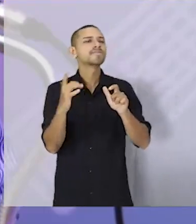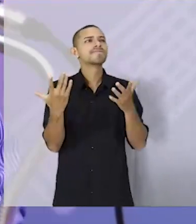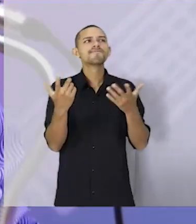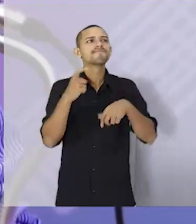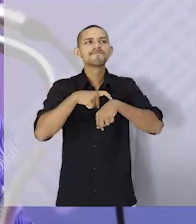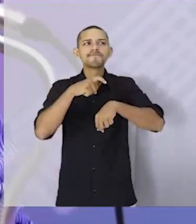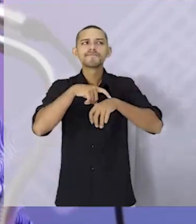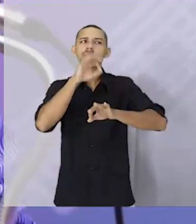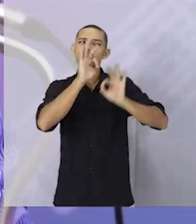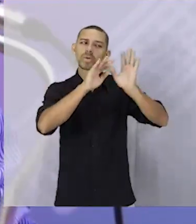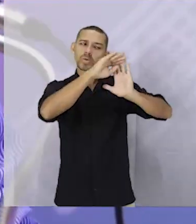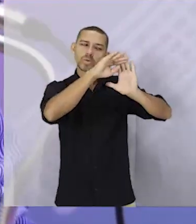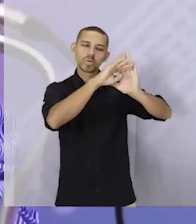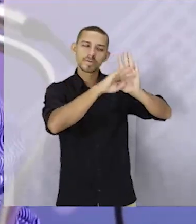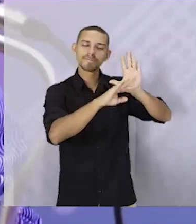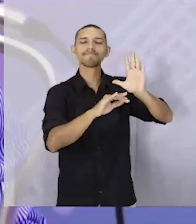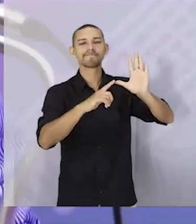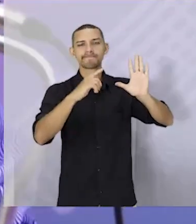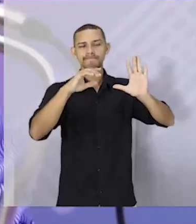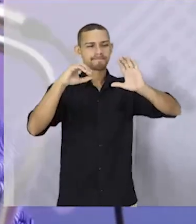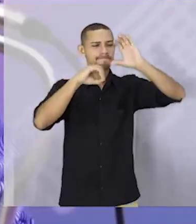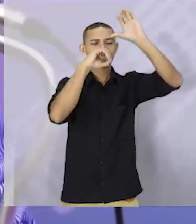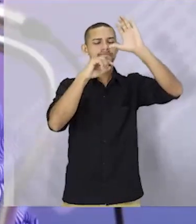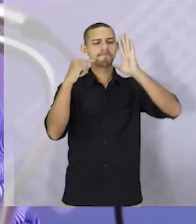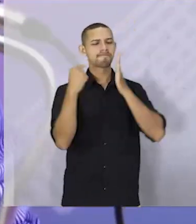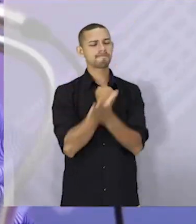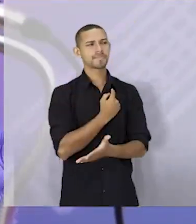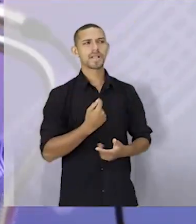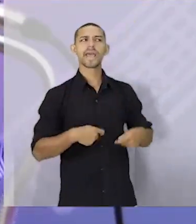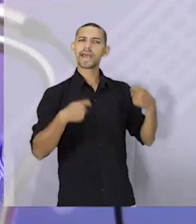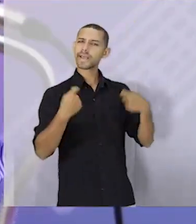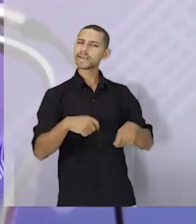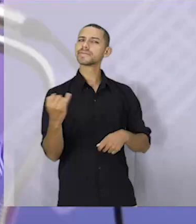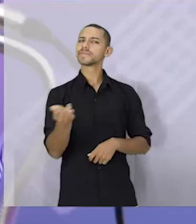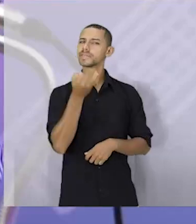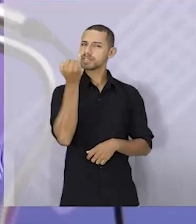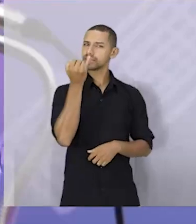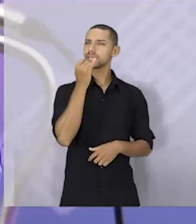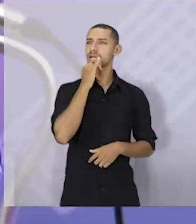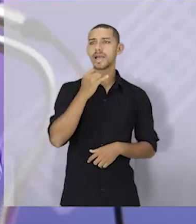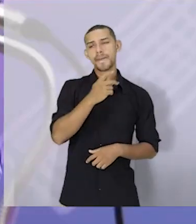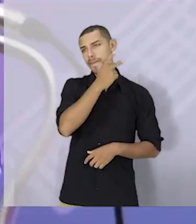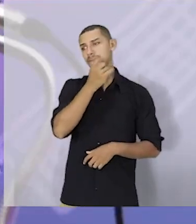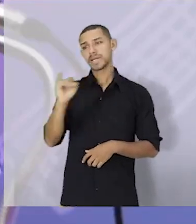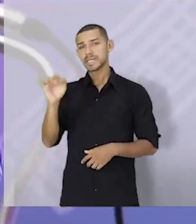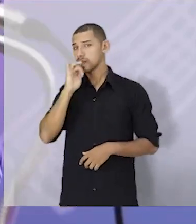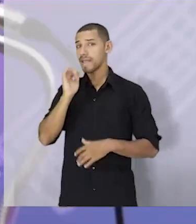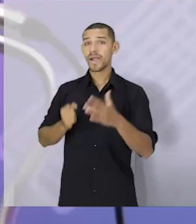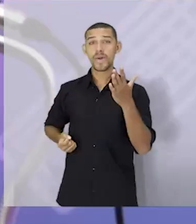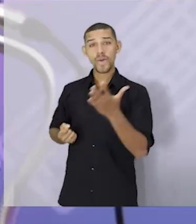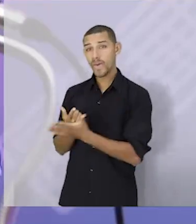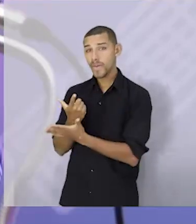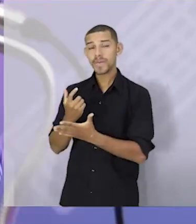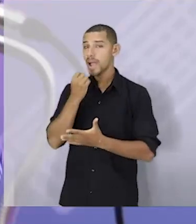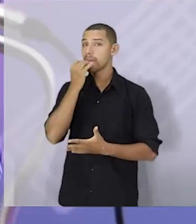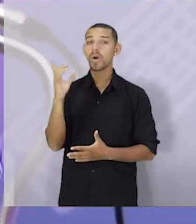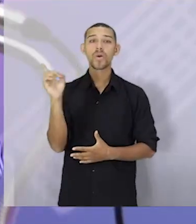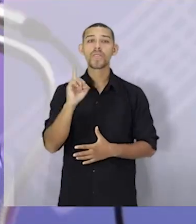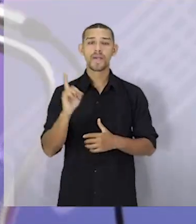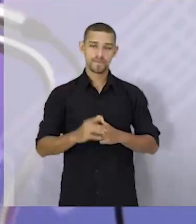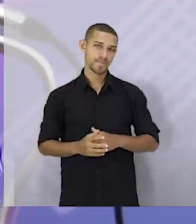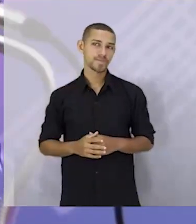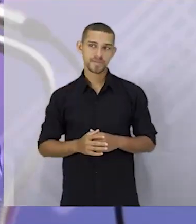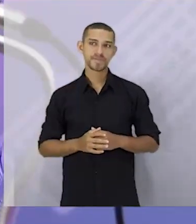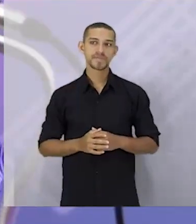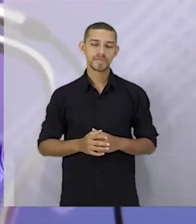Você tem que fazer essa pergunta para você. É necessário? Porque se você compra por impulso, não é bom.